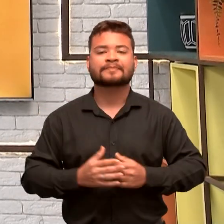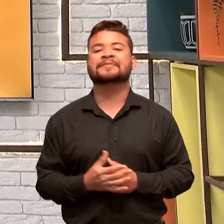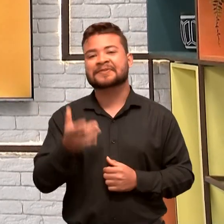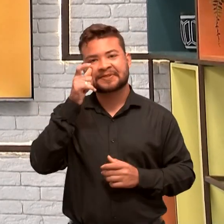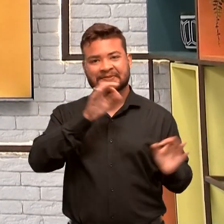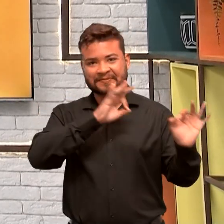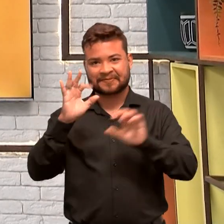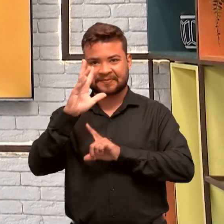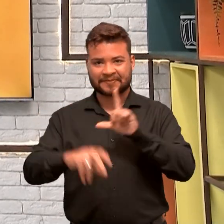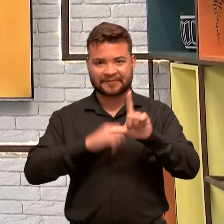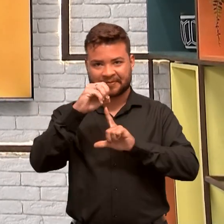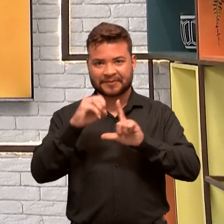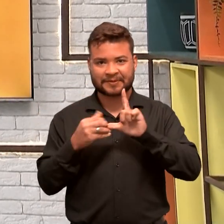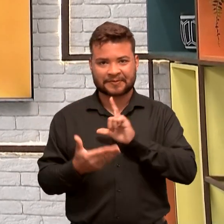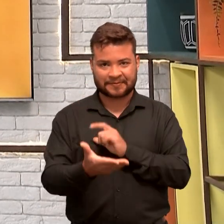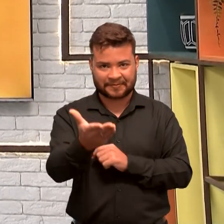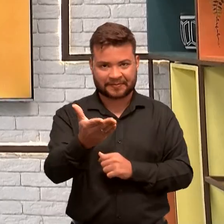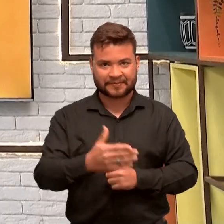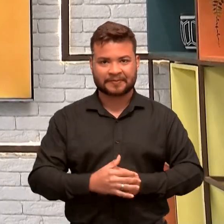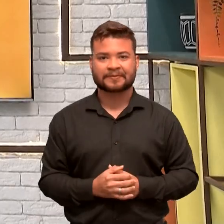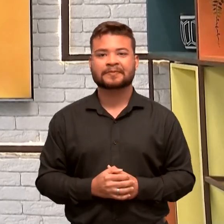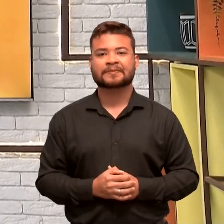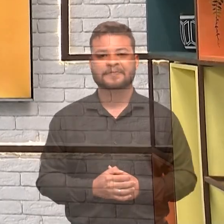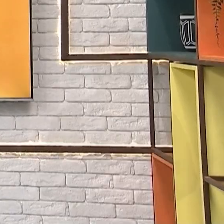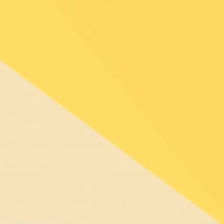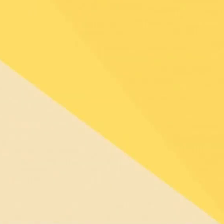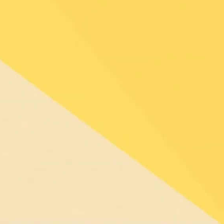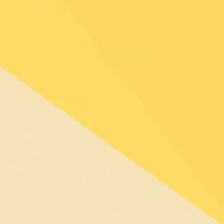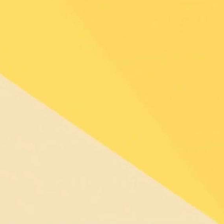com a gente, o Mundo UFG já está no ar.